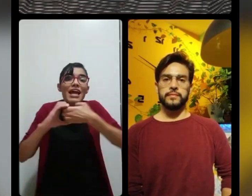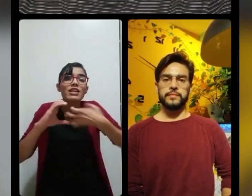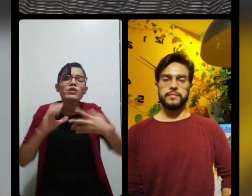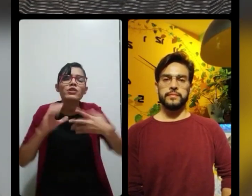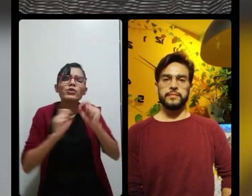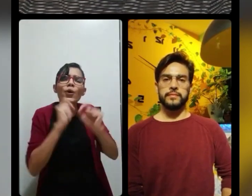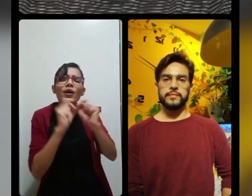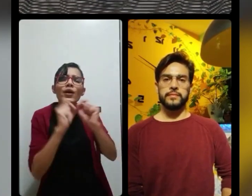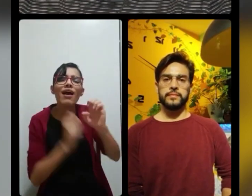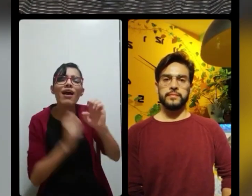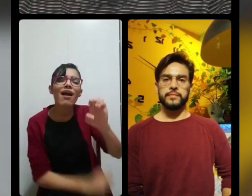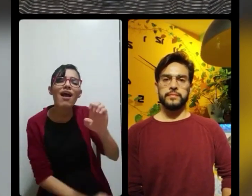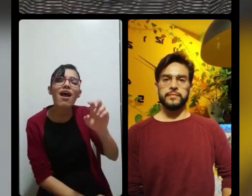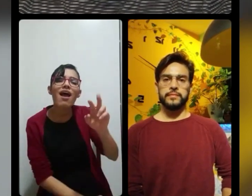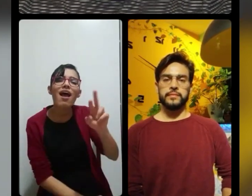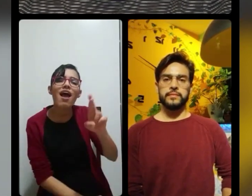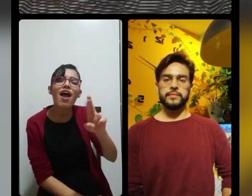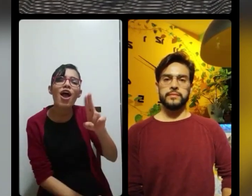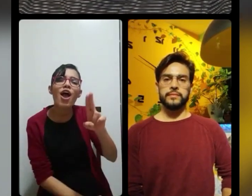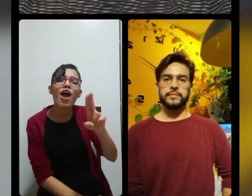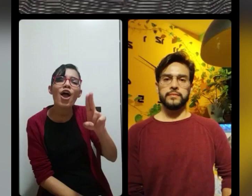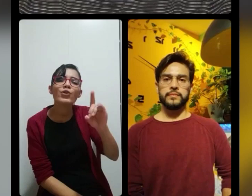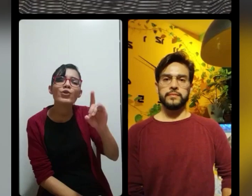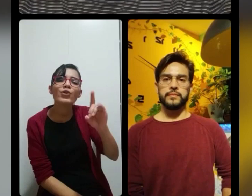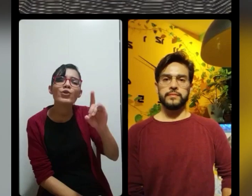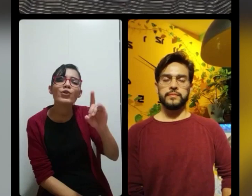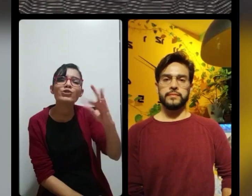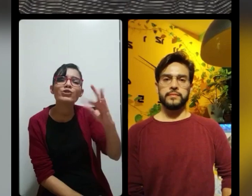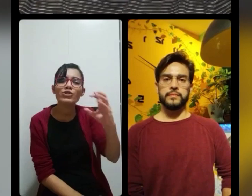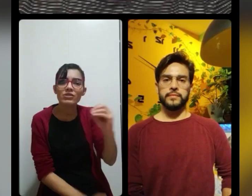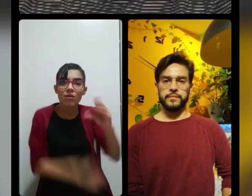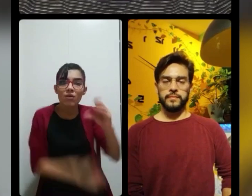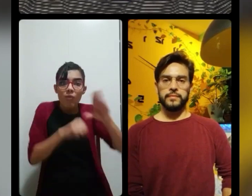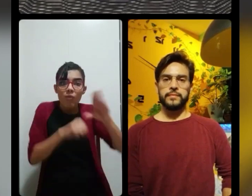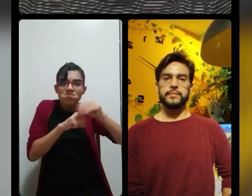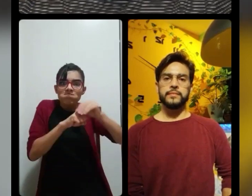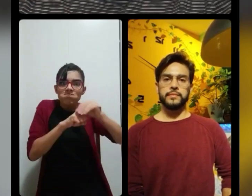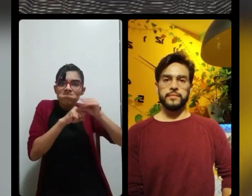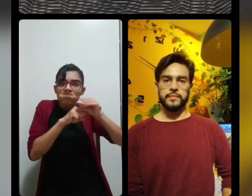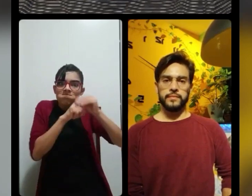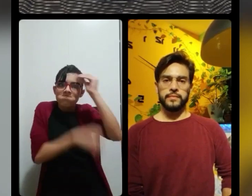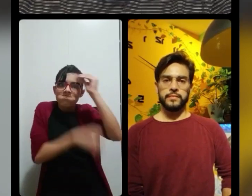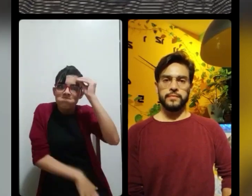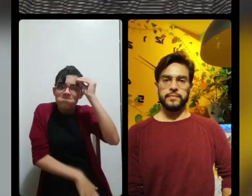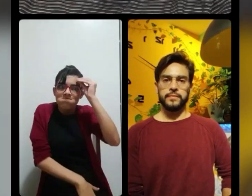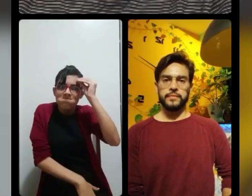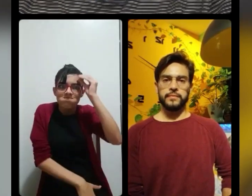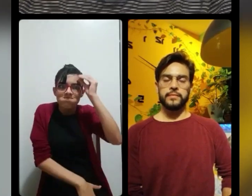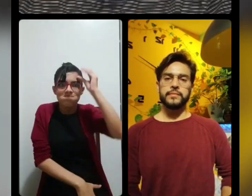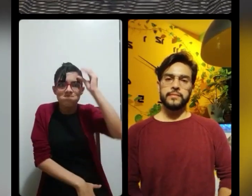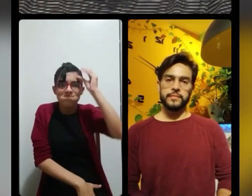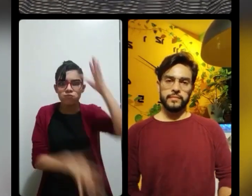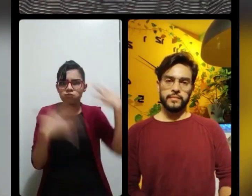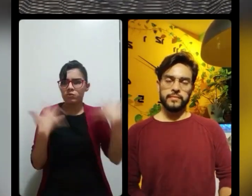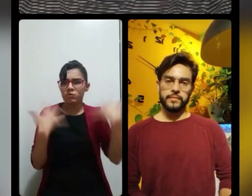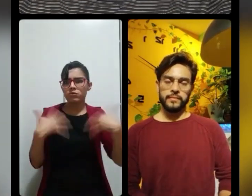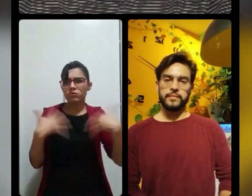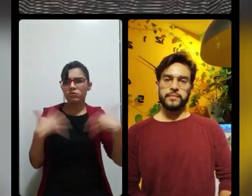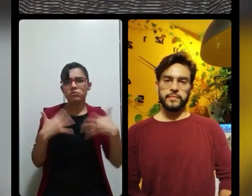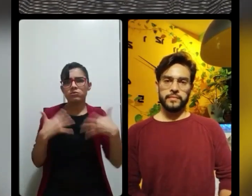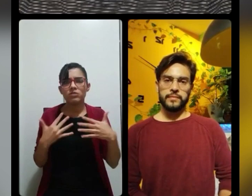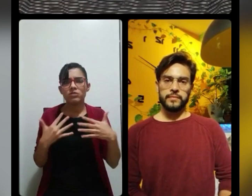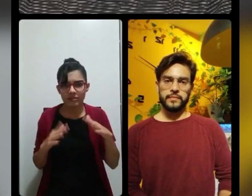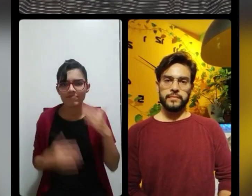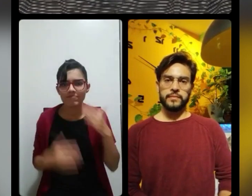no prefácio, embora o prefácio seja muito interessante, que ele coloca como né, como o texto 1 do livro é o prefácio dele. E